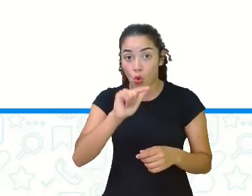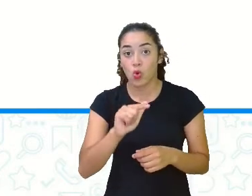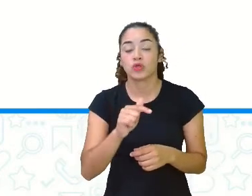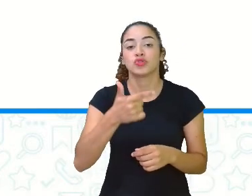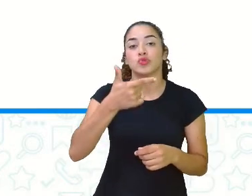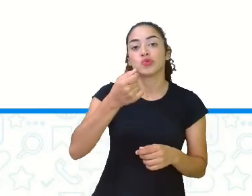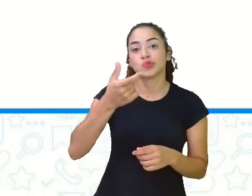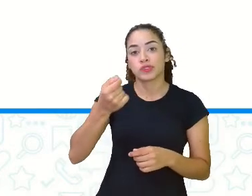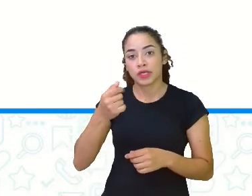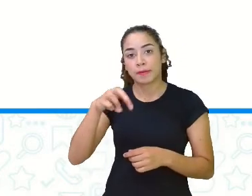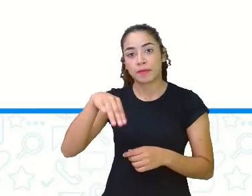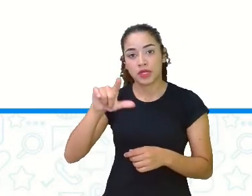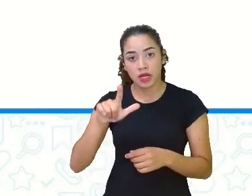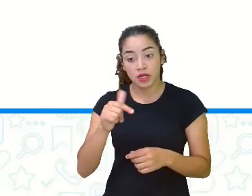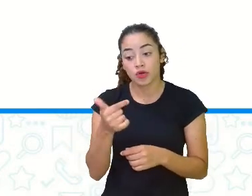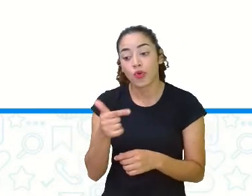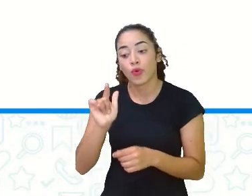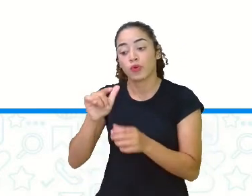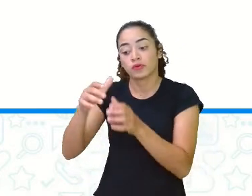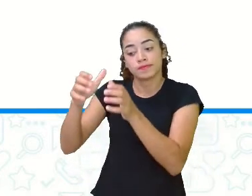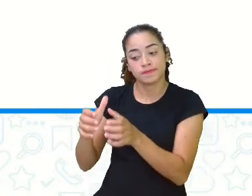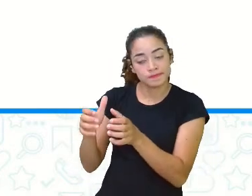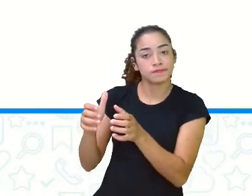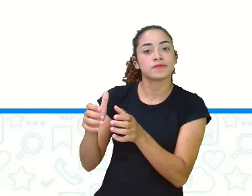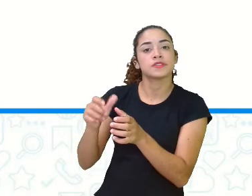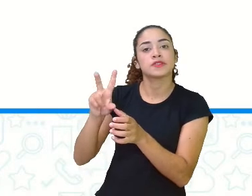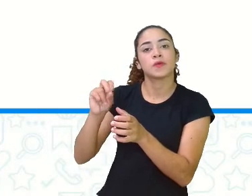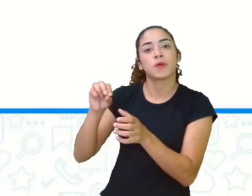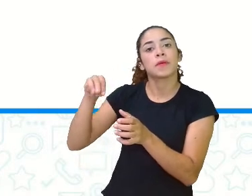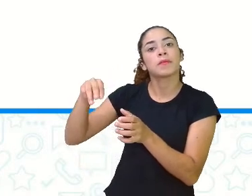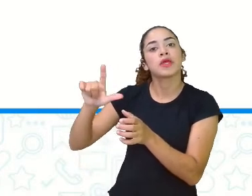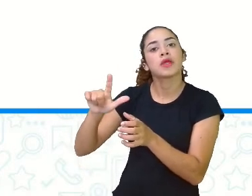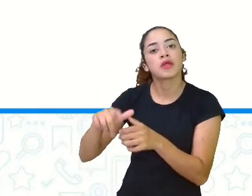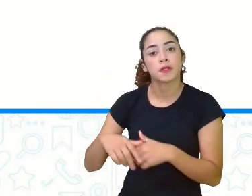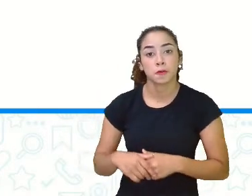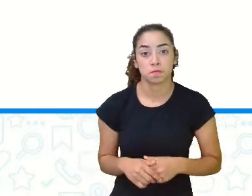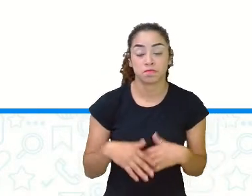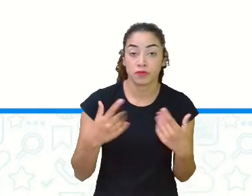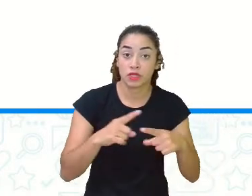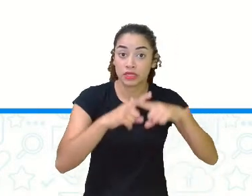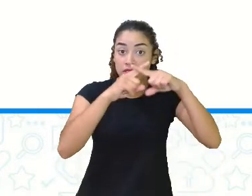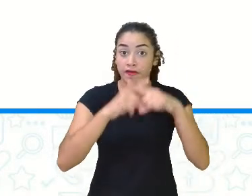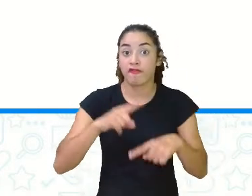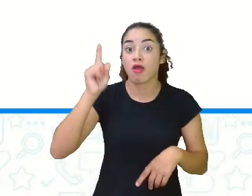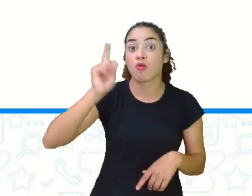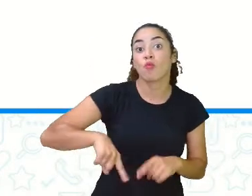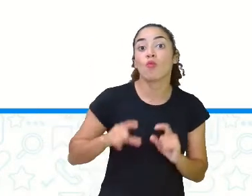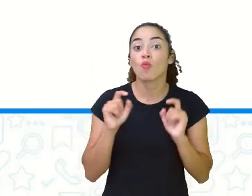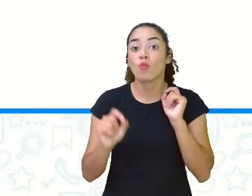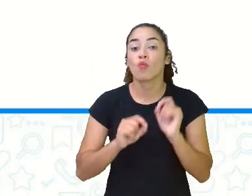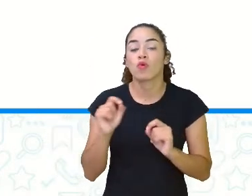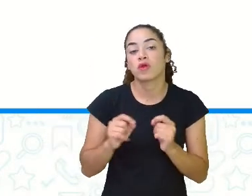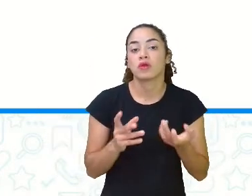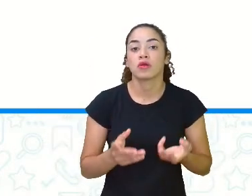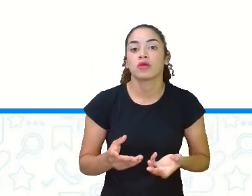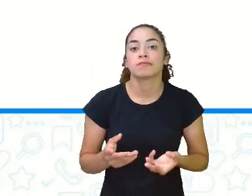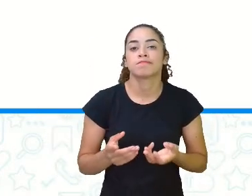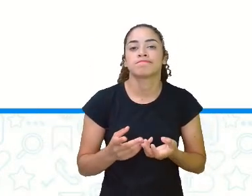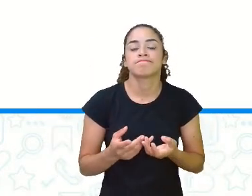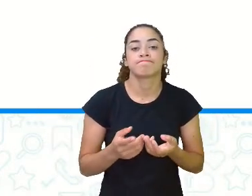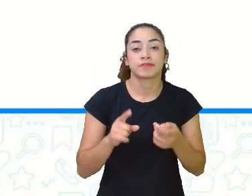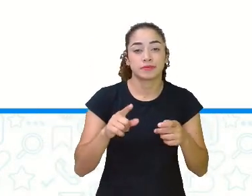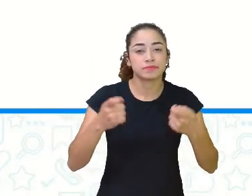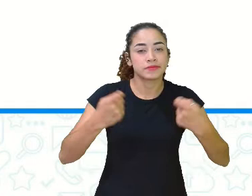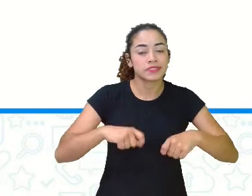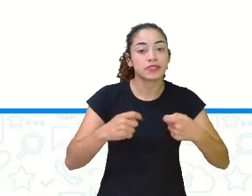200 ml e outro de 50 ml. Então, o desafio é, usando no mínimo